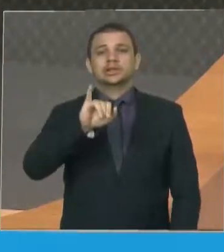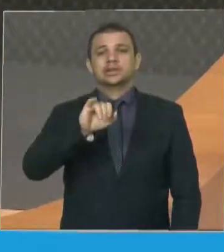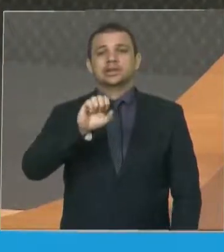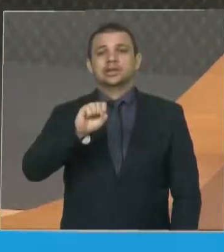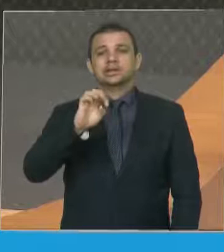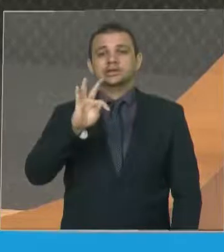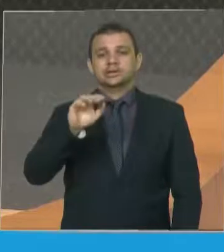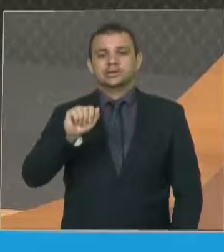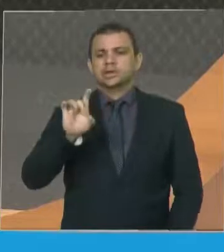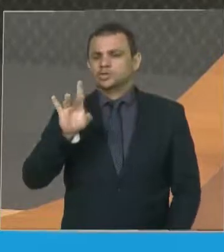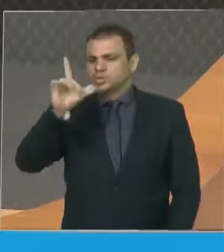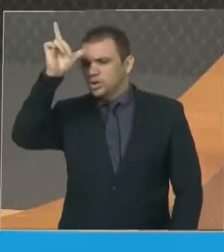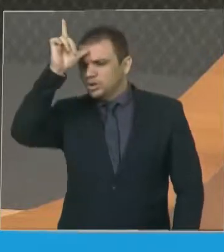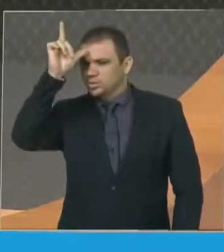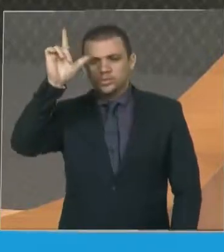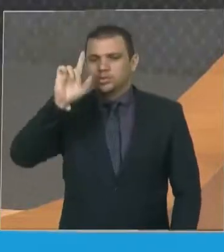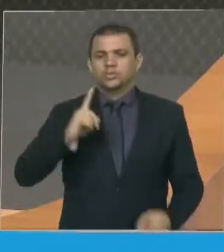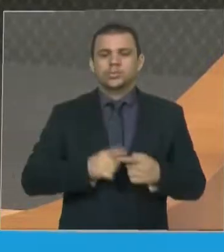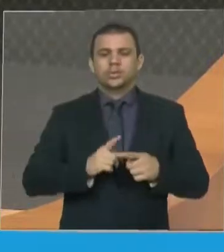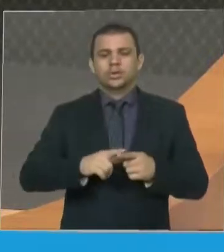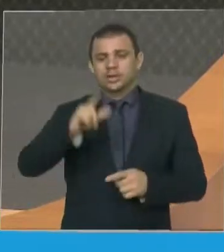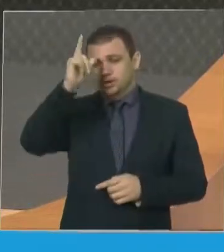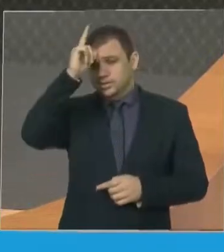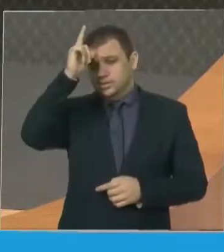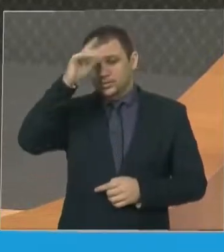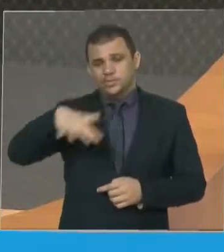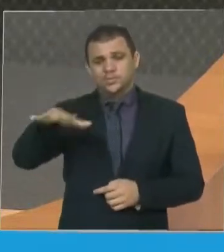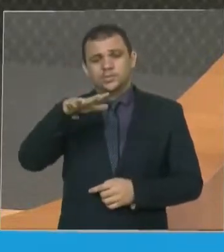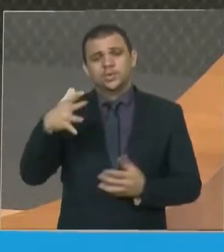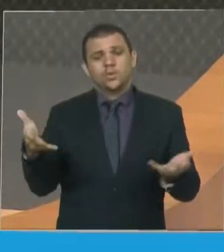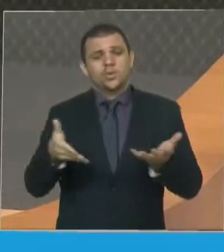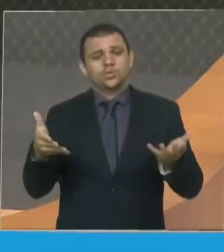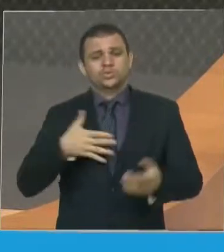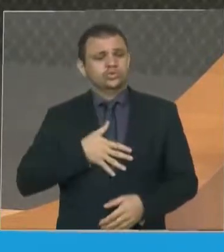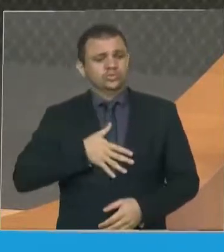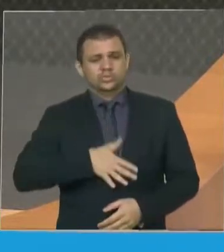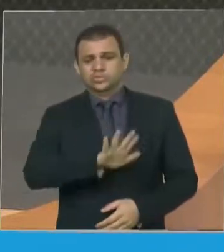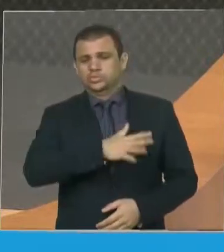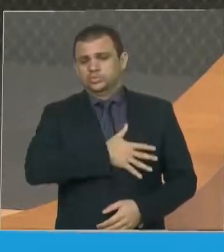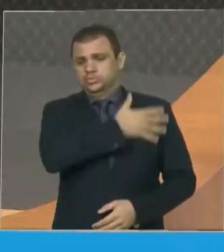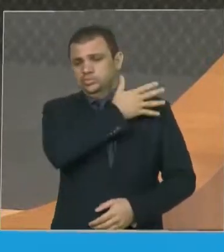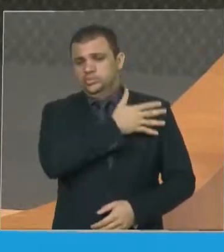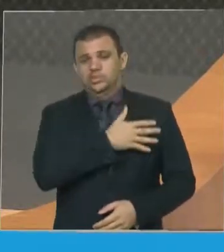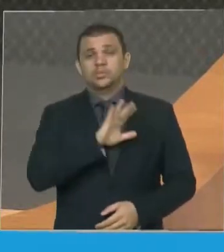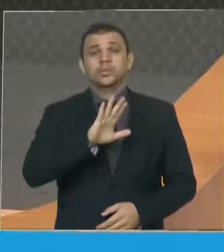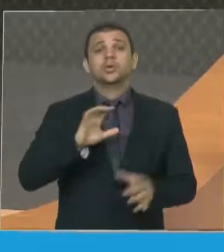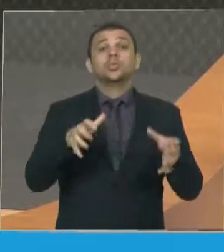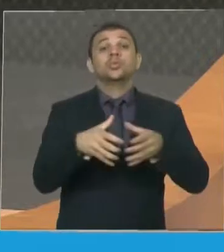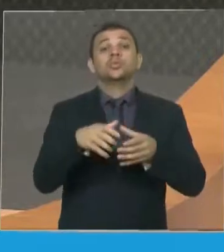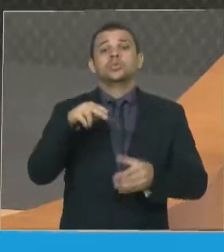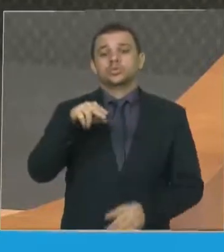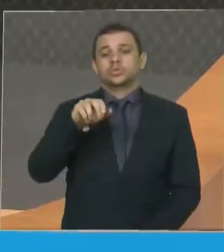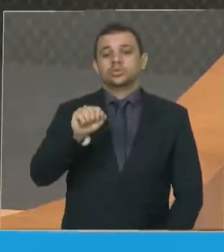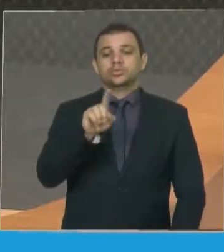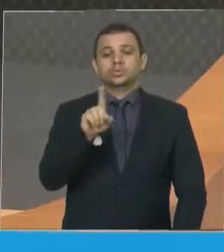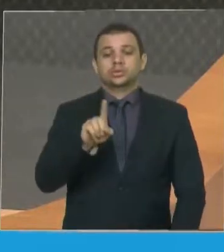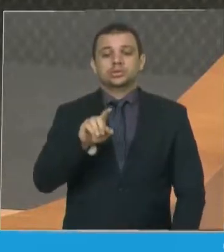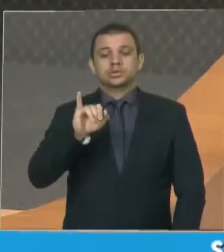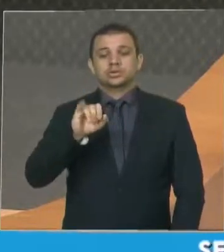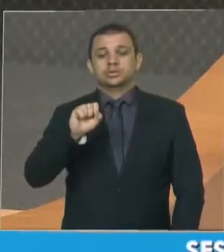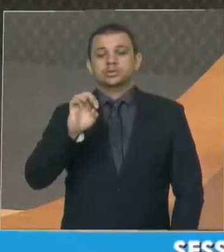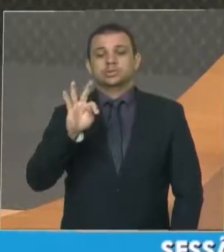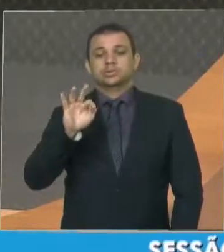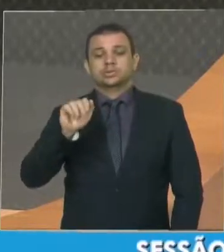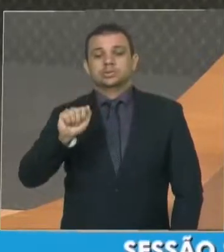alemães, porque hoje o alemão hoje tem ojeriza disso. Eram os nazistas, né? Nós temos alemães com um senso